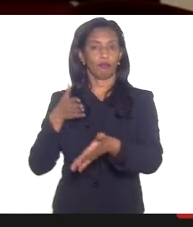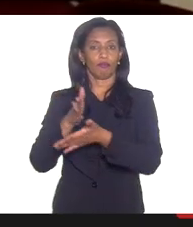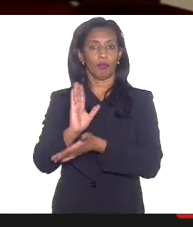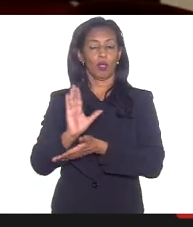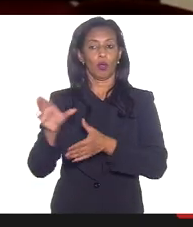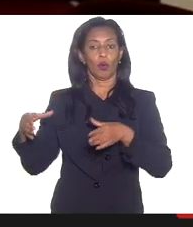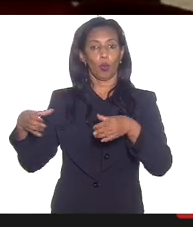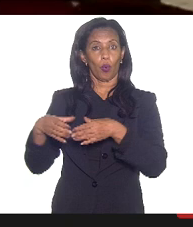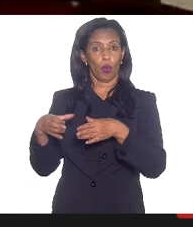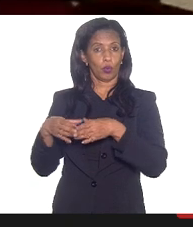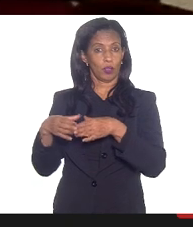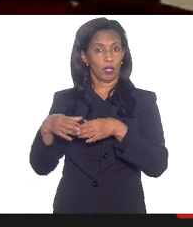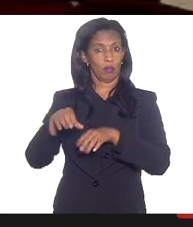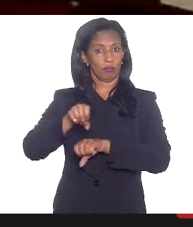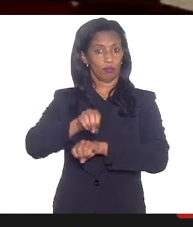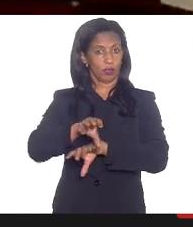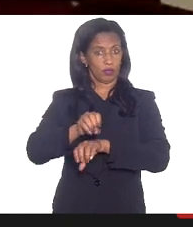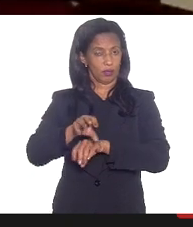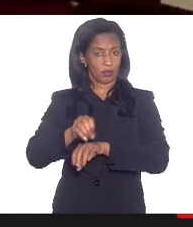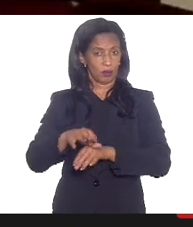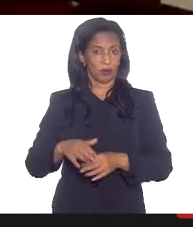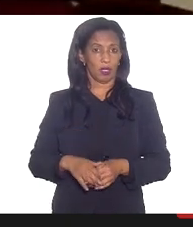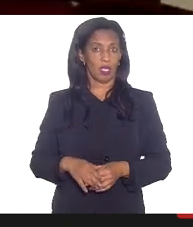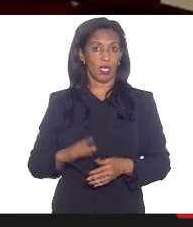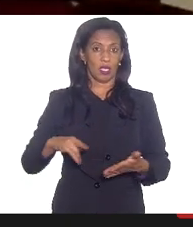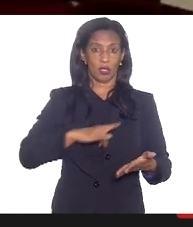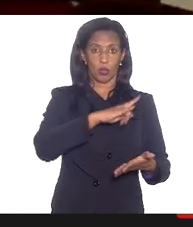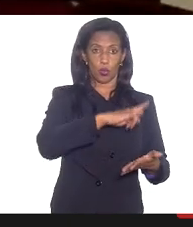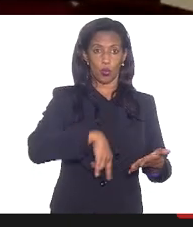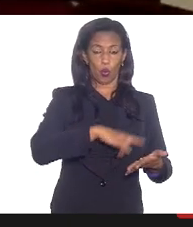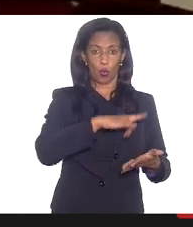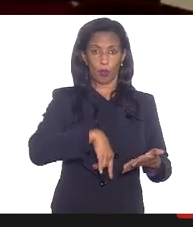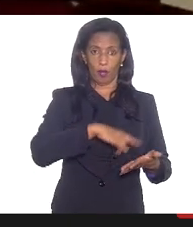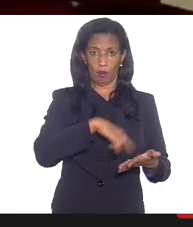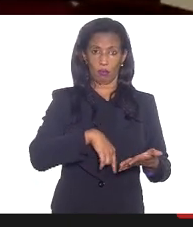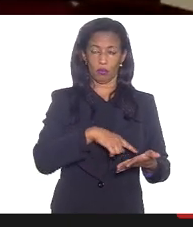Conselho Estadual de Educação, esse documento torna-se